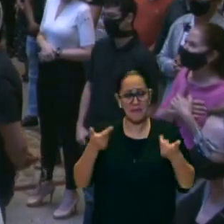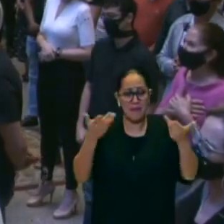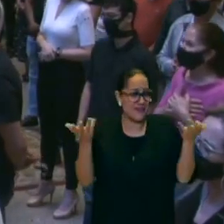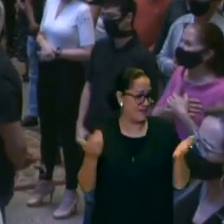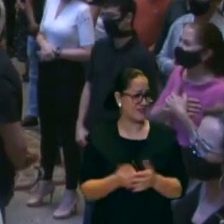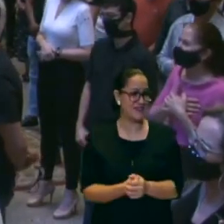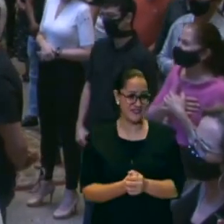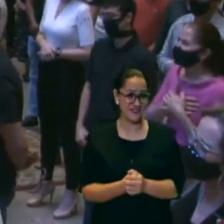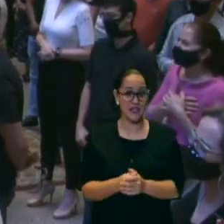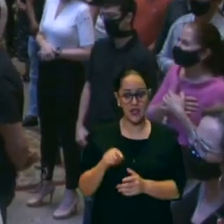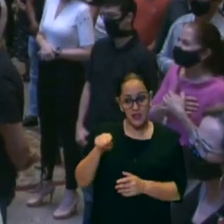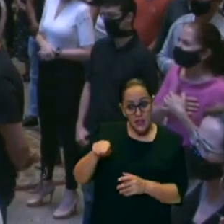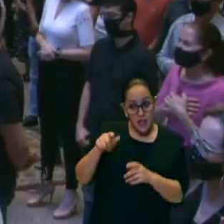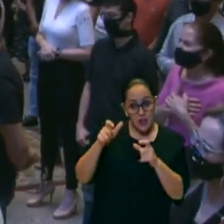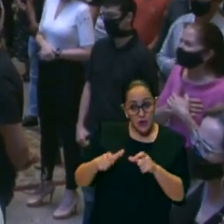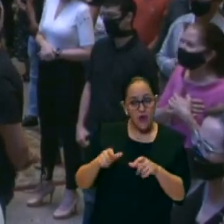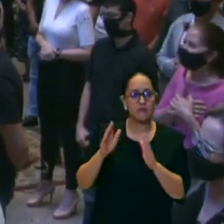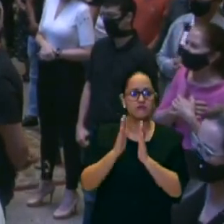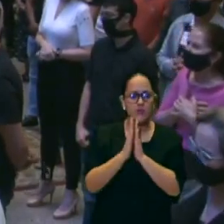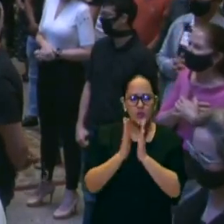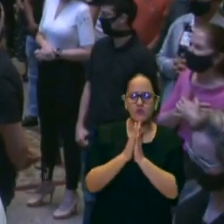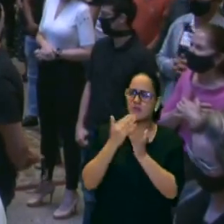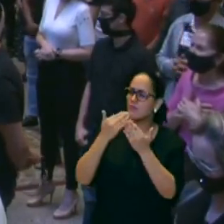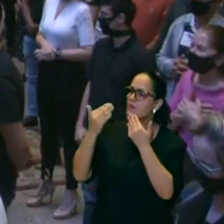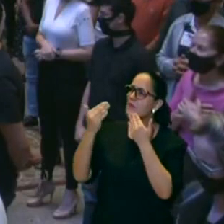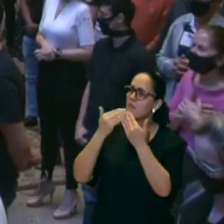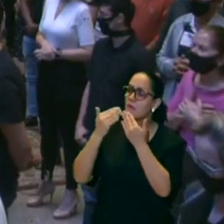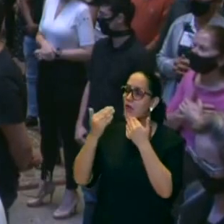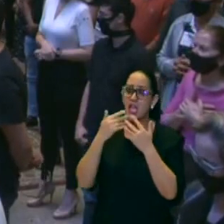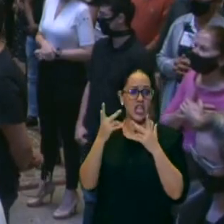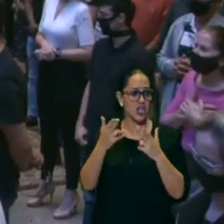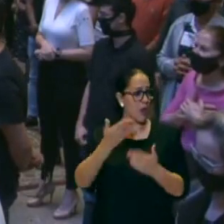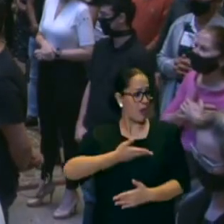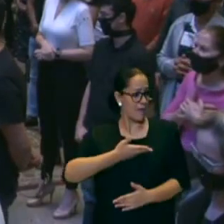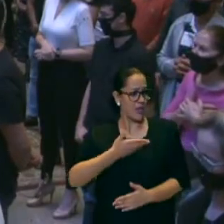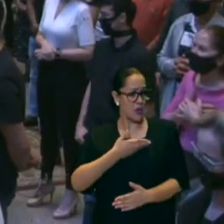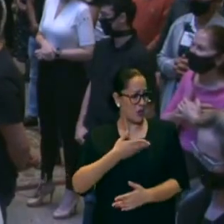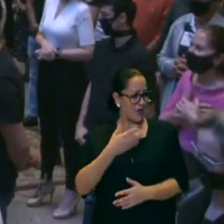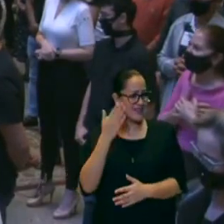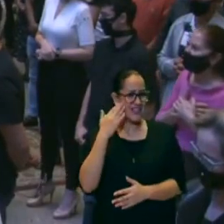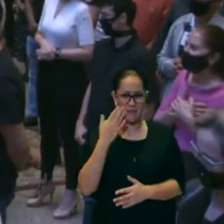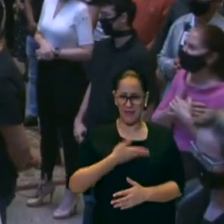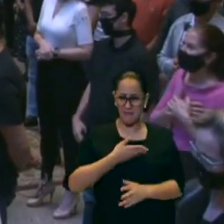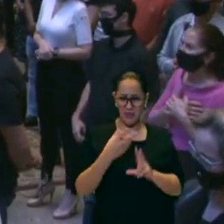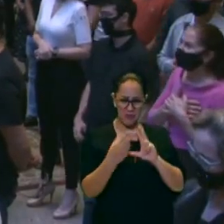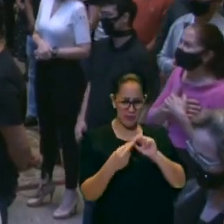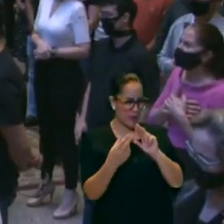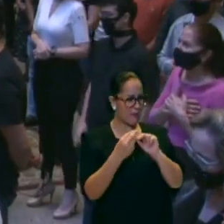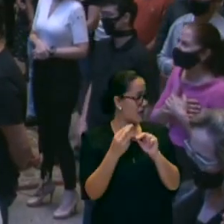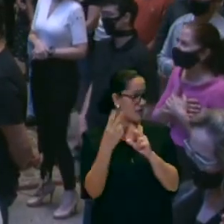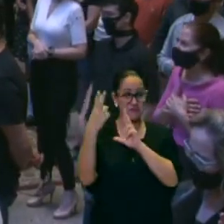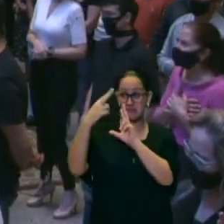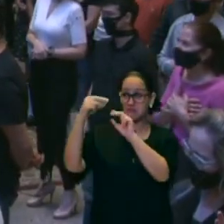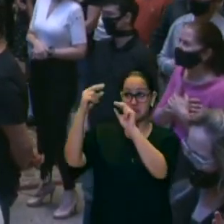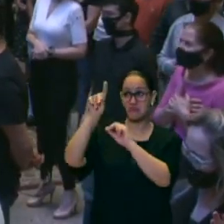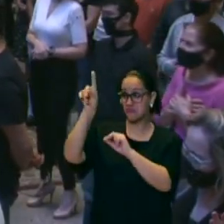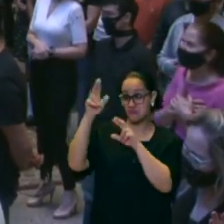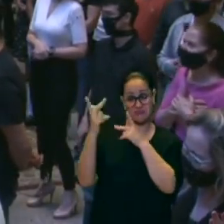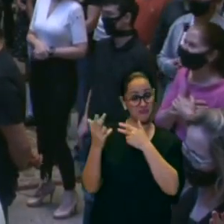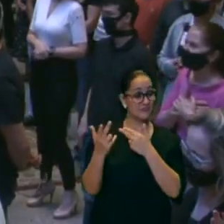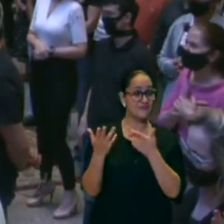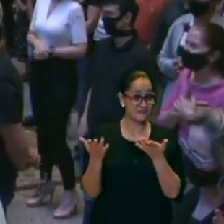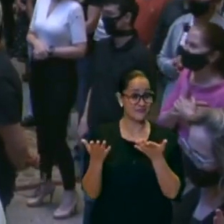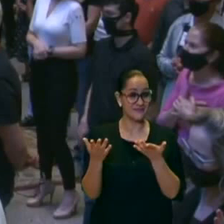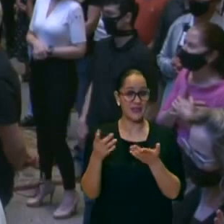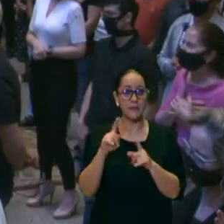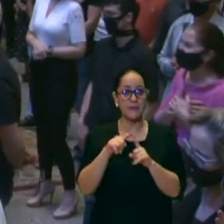tá? E ali você vai conversar com Ele como você conversa com qualquer ser humano, abrindo o seu coração para Ele. Mas